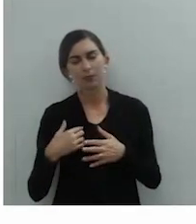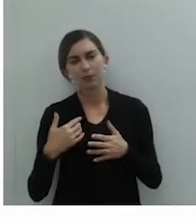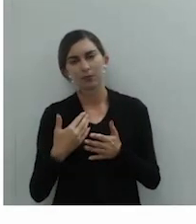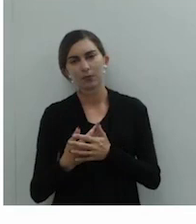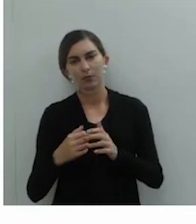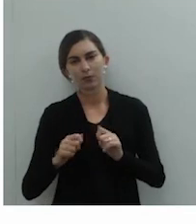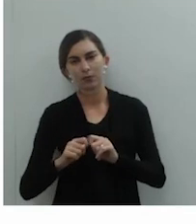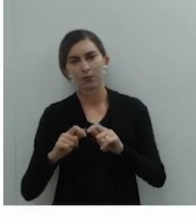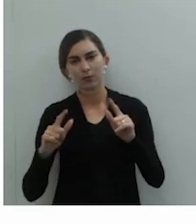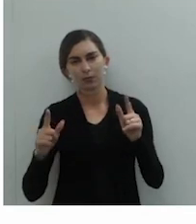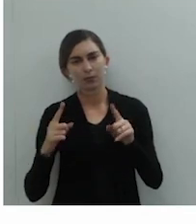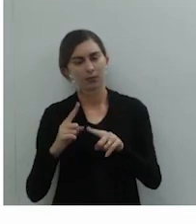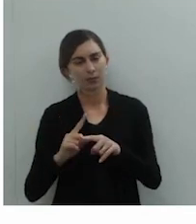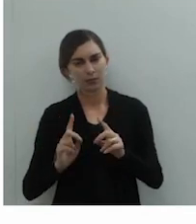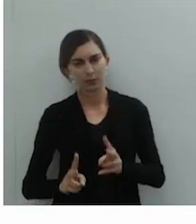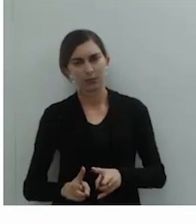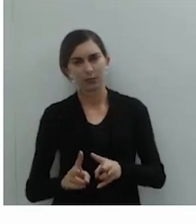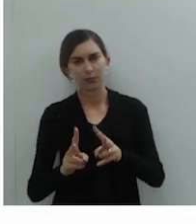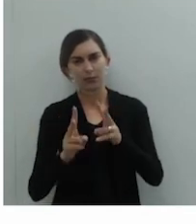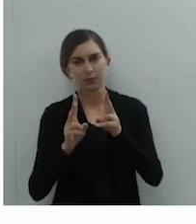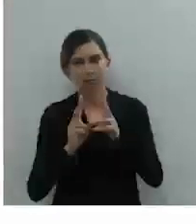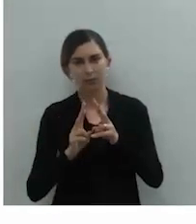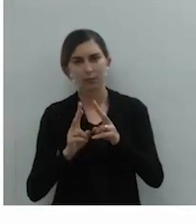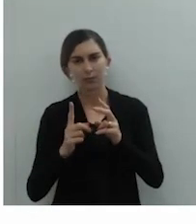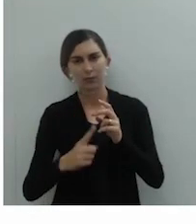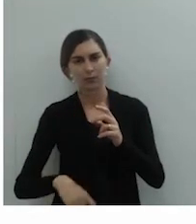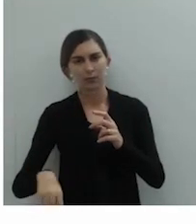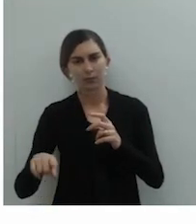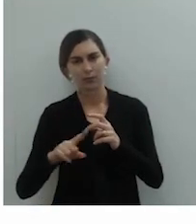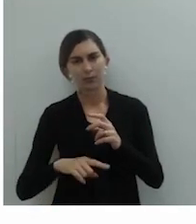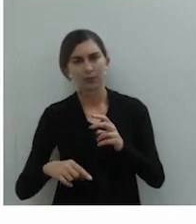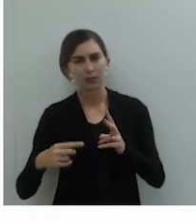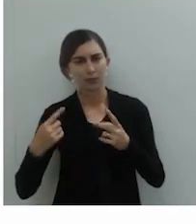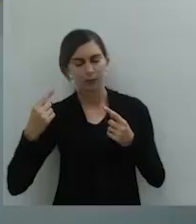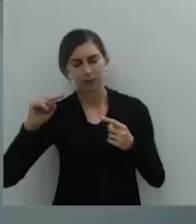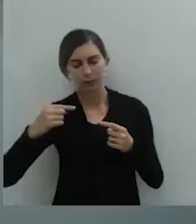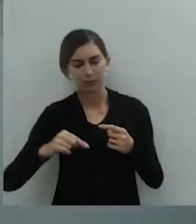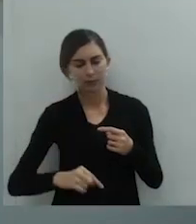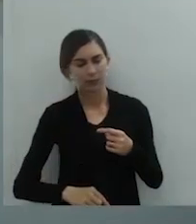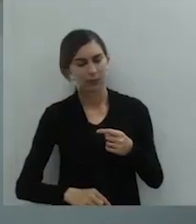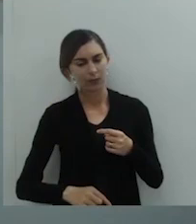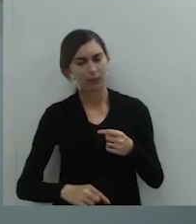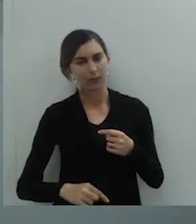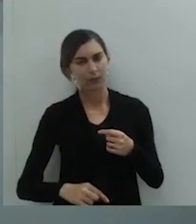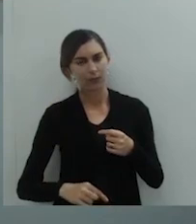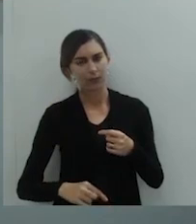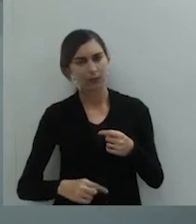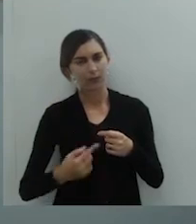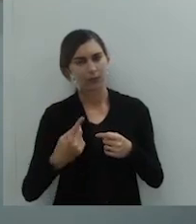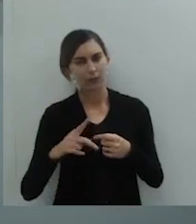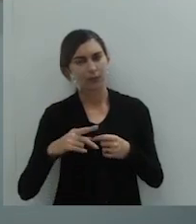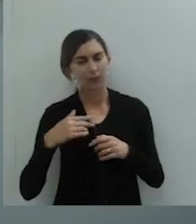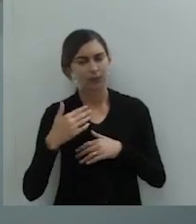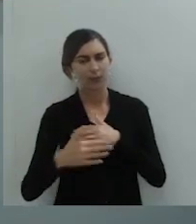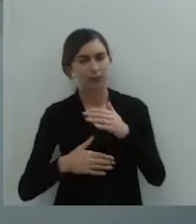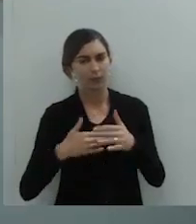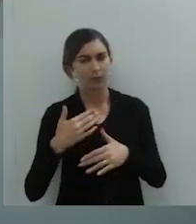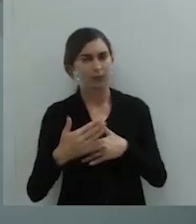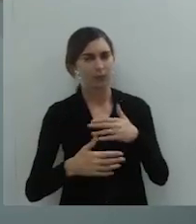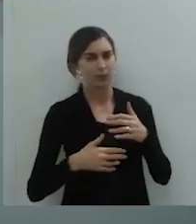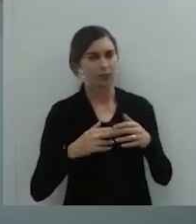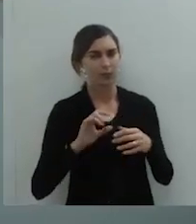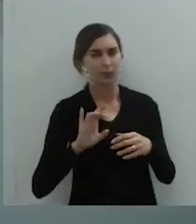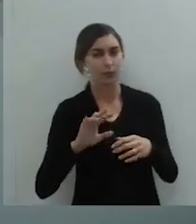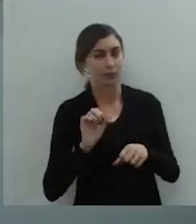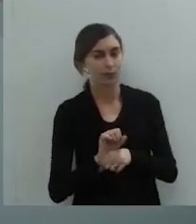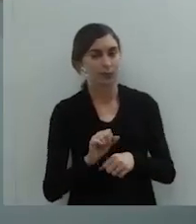próximas aulas, porque nós daremos continuidade, nós vamos aprofundar esse processo. Nós não vamos